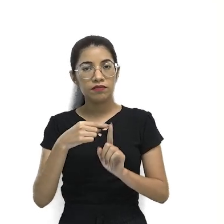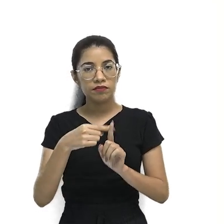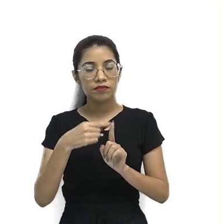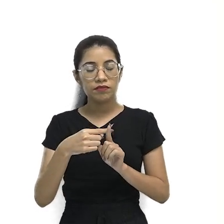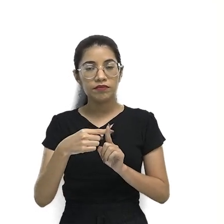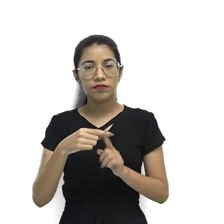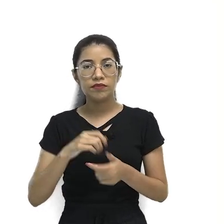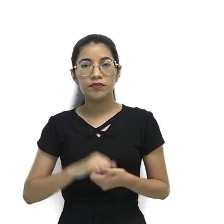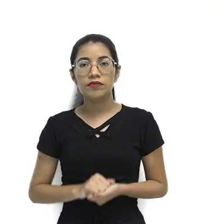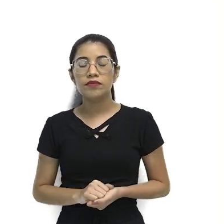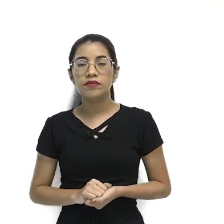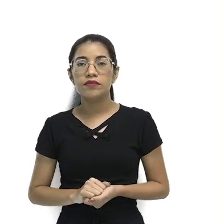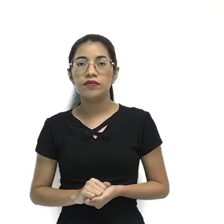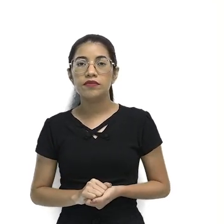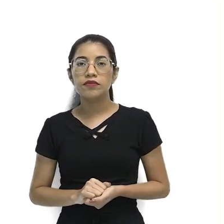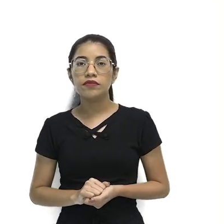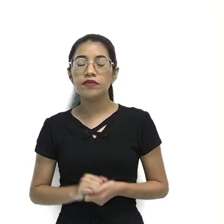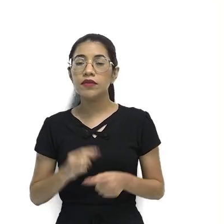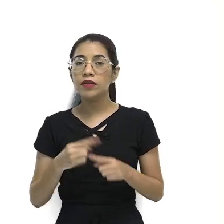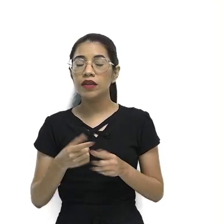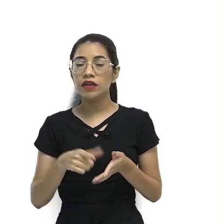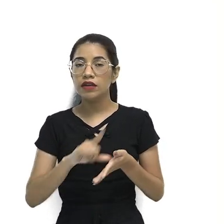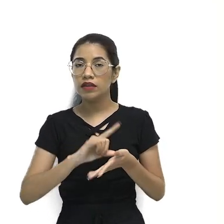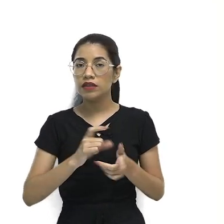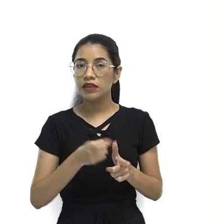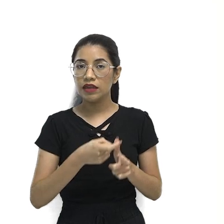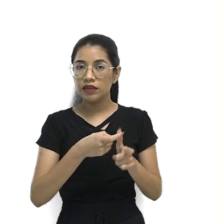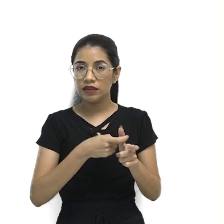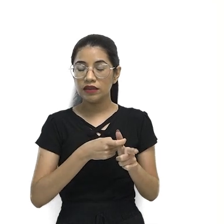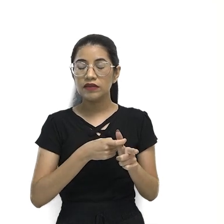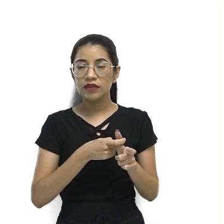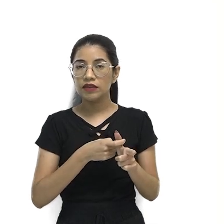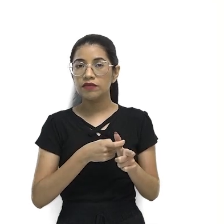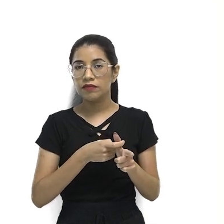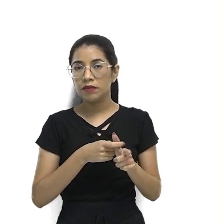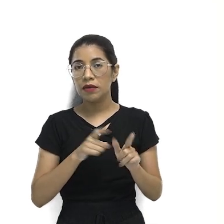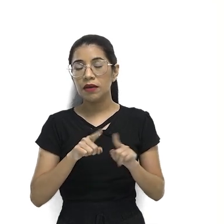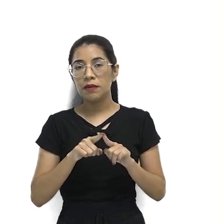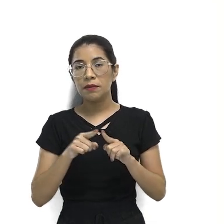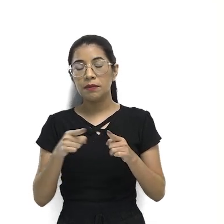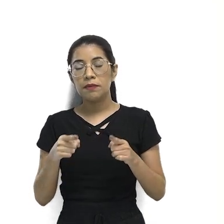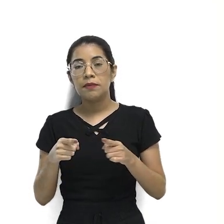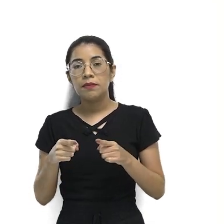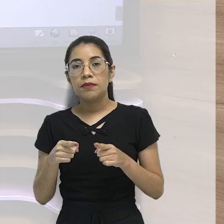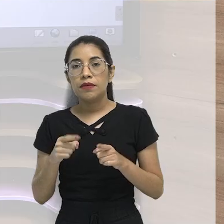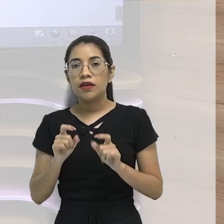positivo, ok? Porque ele devia, como